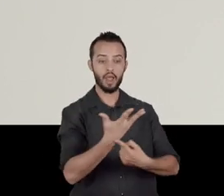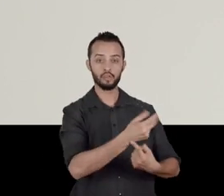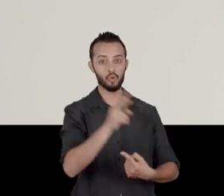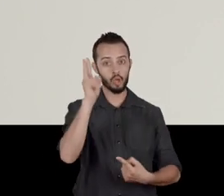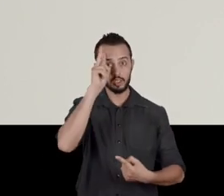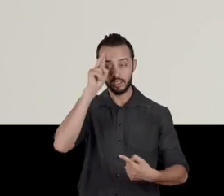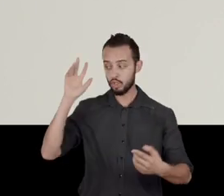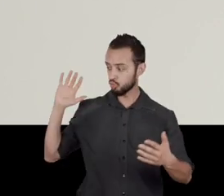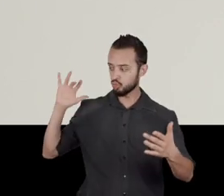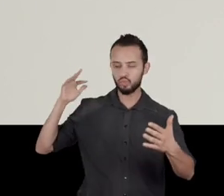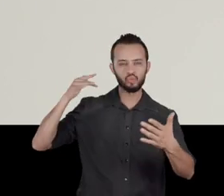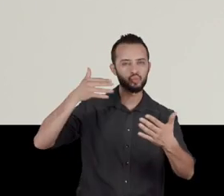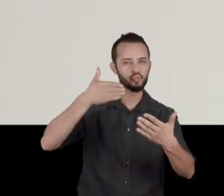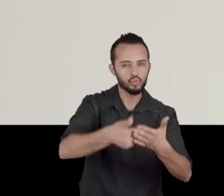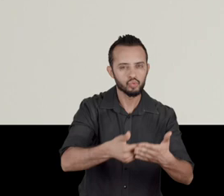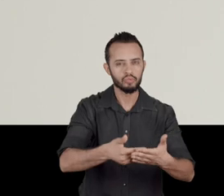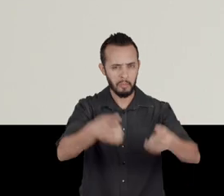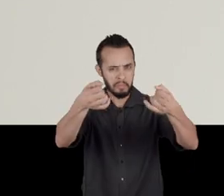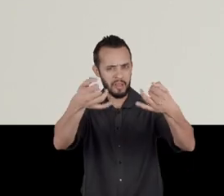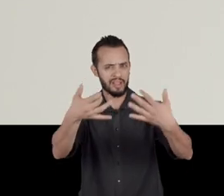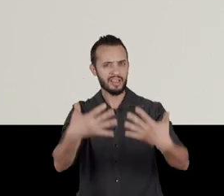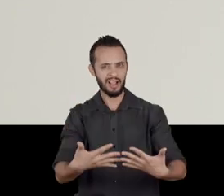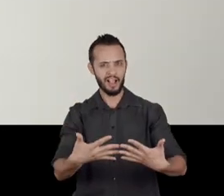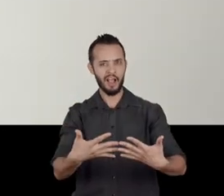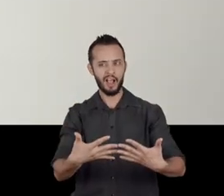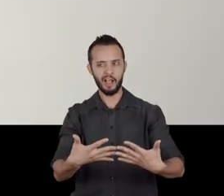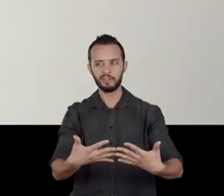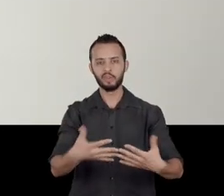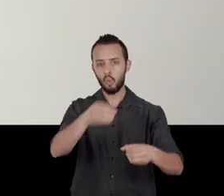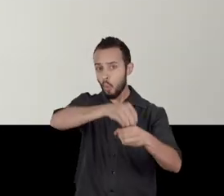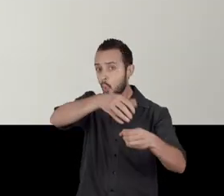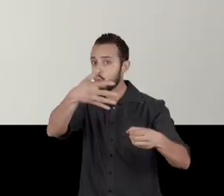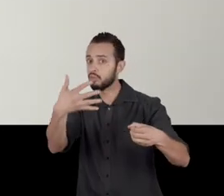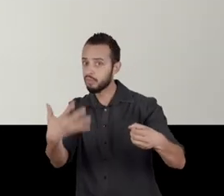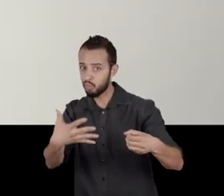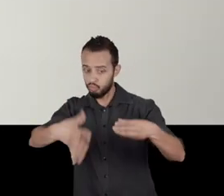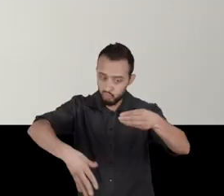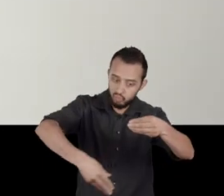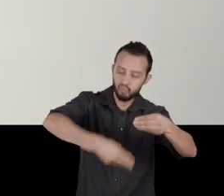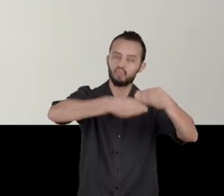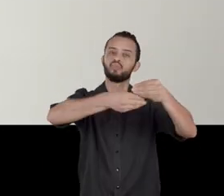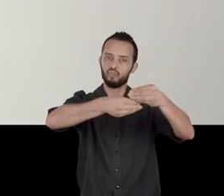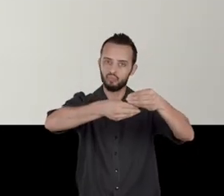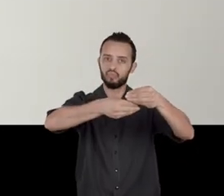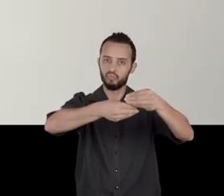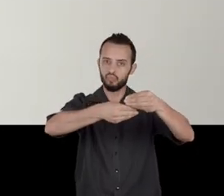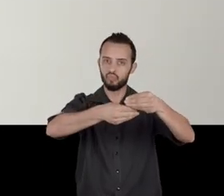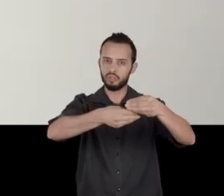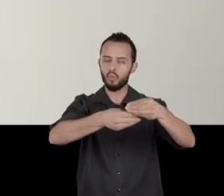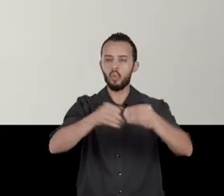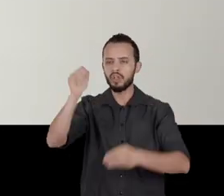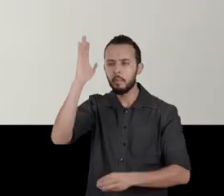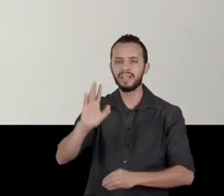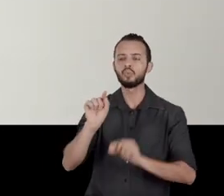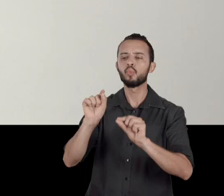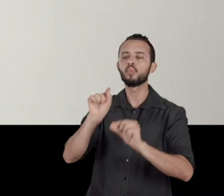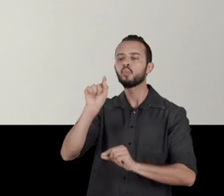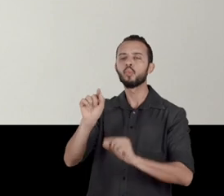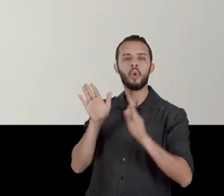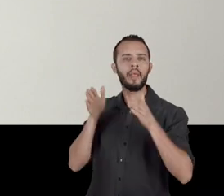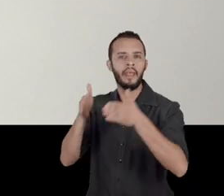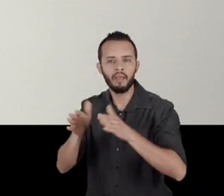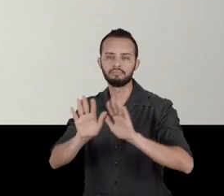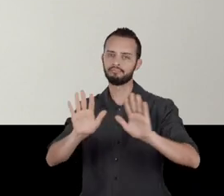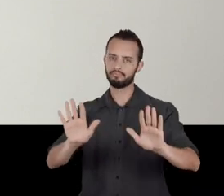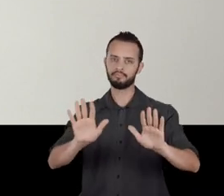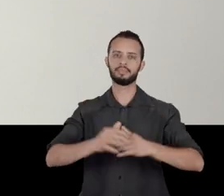Brasil, né, pode-se falar assim de arte brasileira. Não que isso defina exatamente o